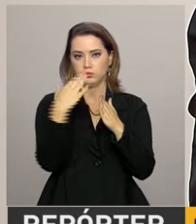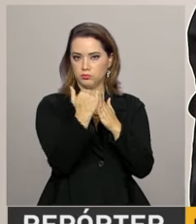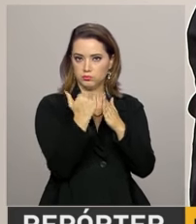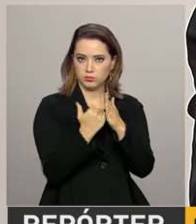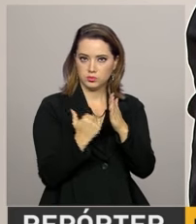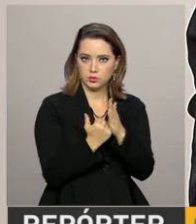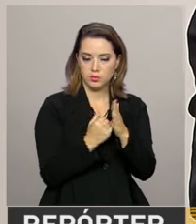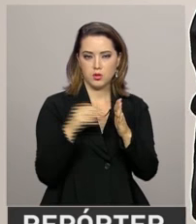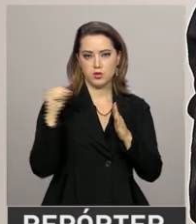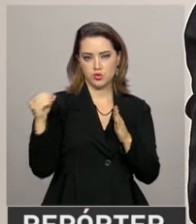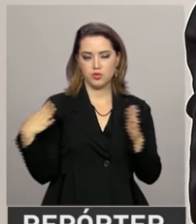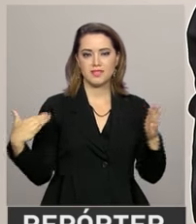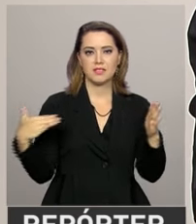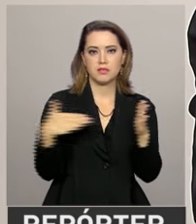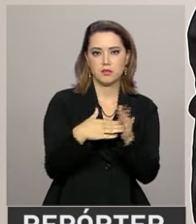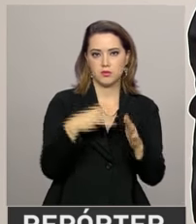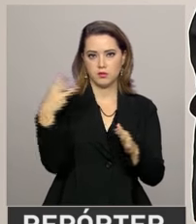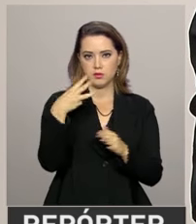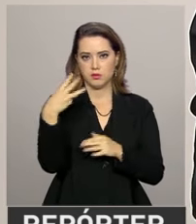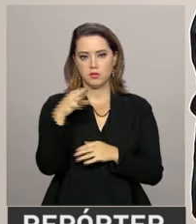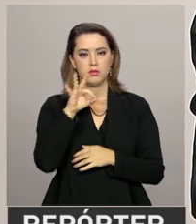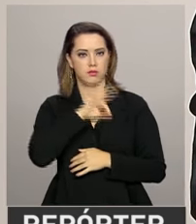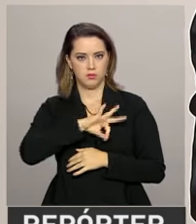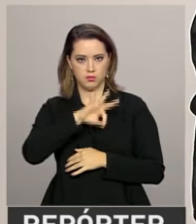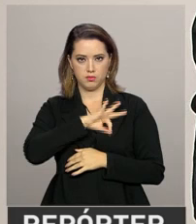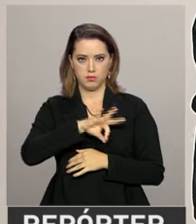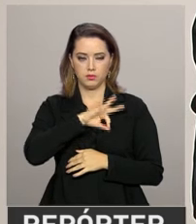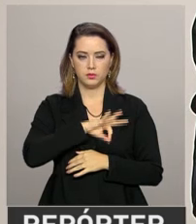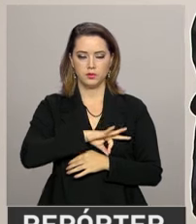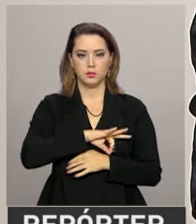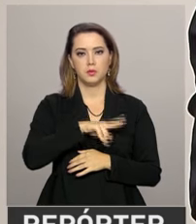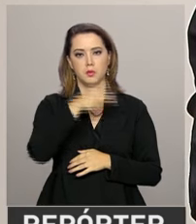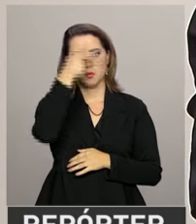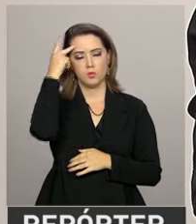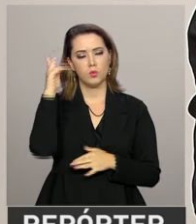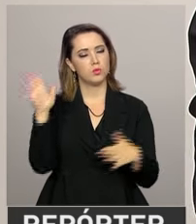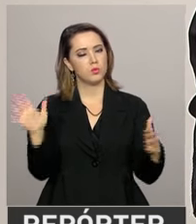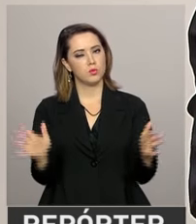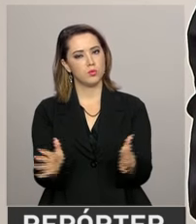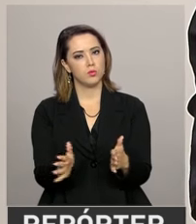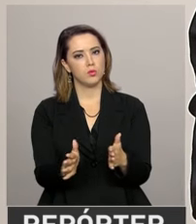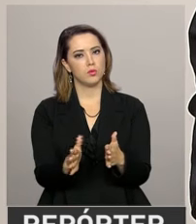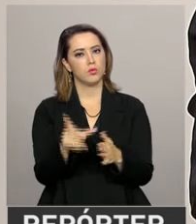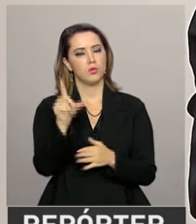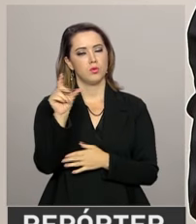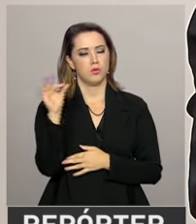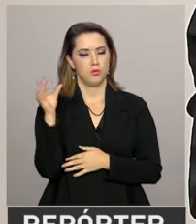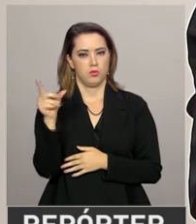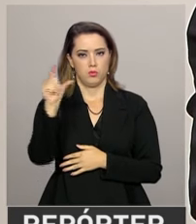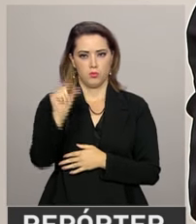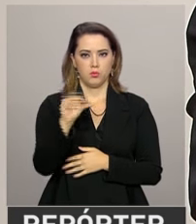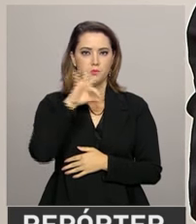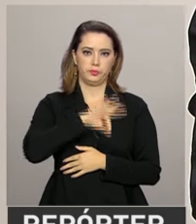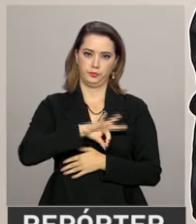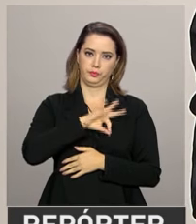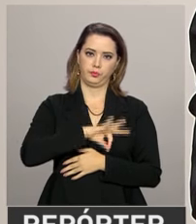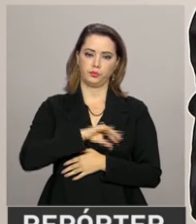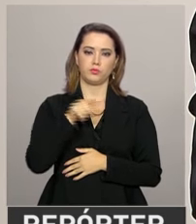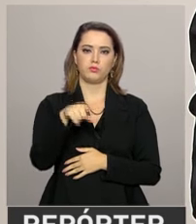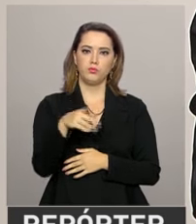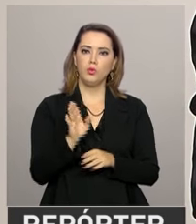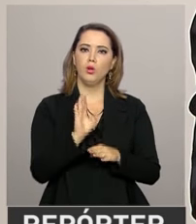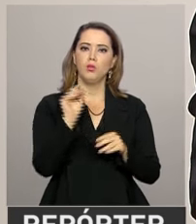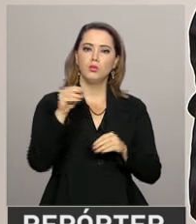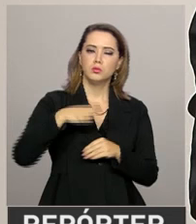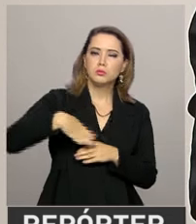famílias de zero a três salários mínimos famílias de baixa renda que possam utilizar essa ajuda do Governo Federal para o reboco